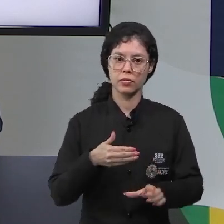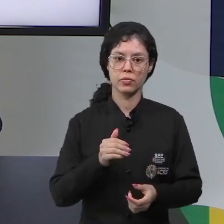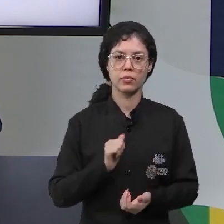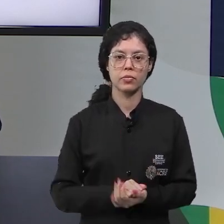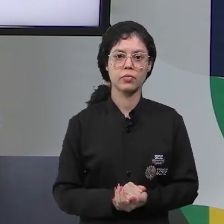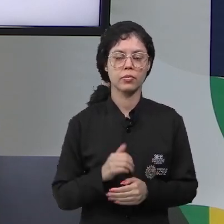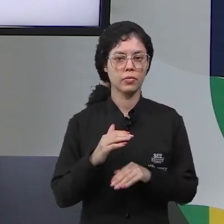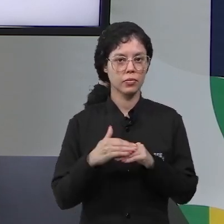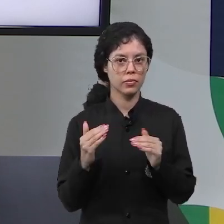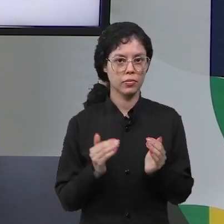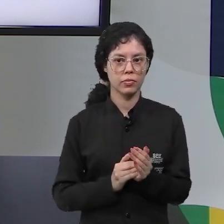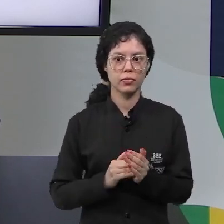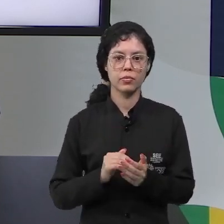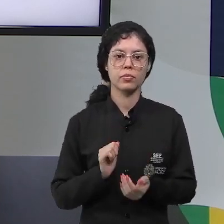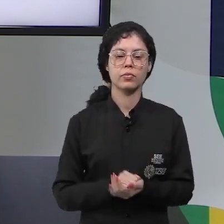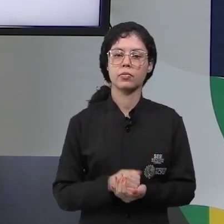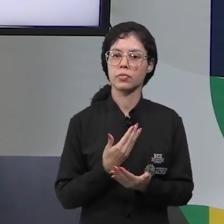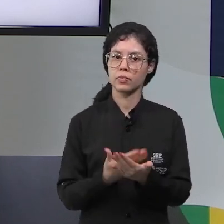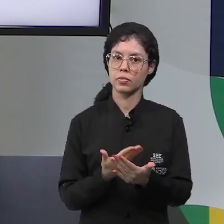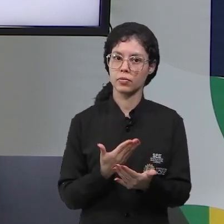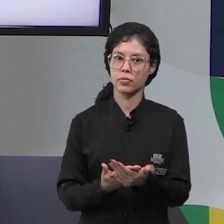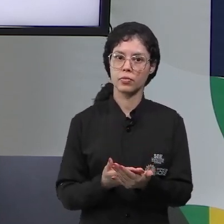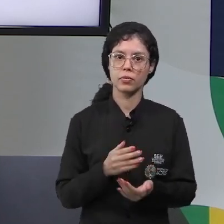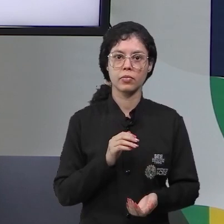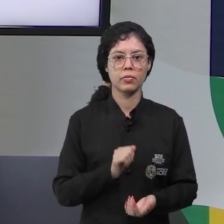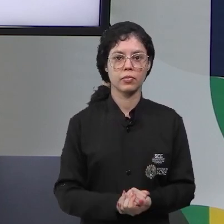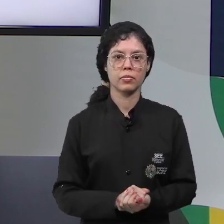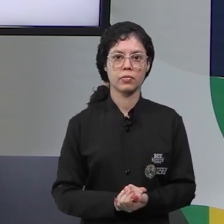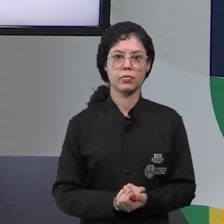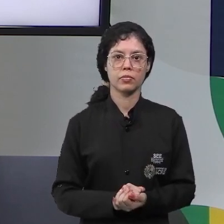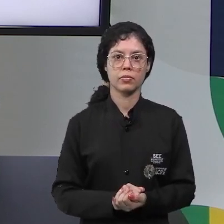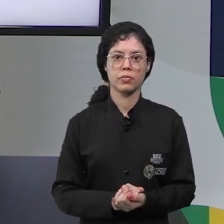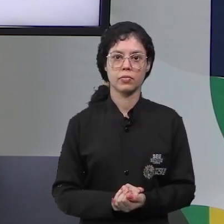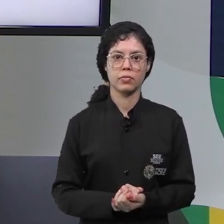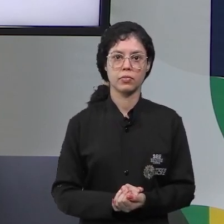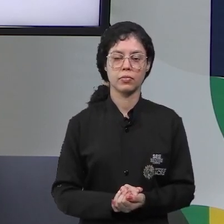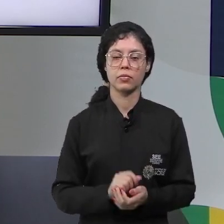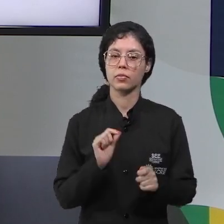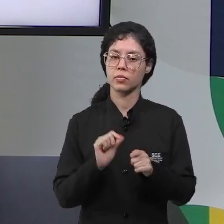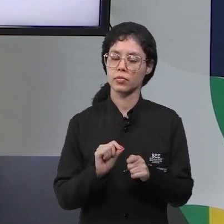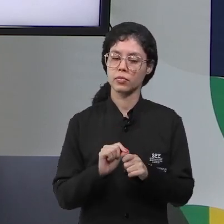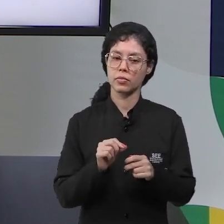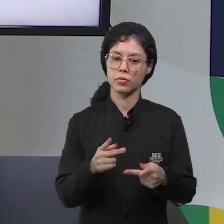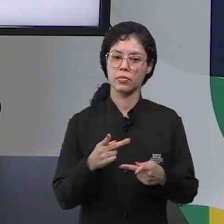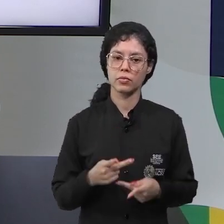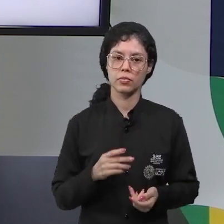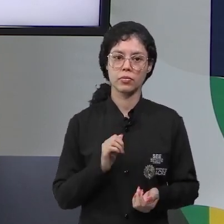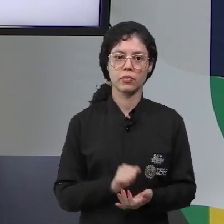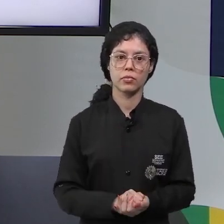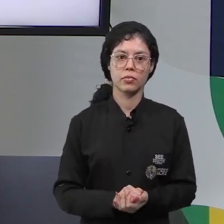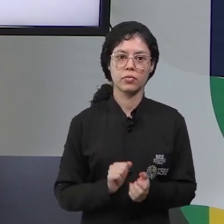acessarem totalmente a nossa aula, inclusive essa videoaula, e faço também o convite para que